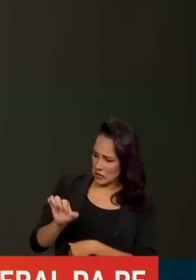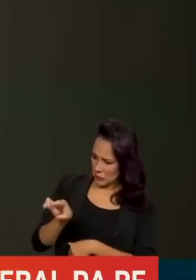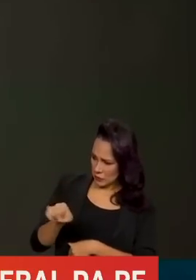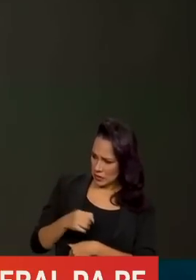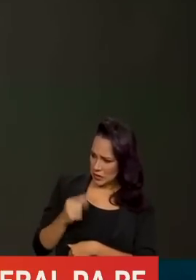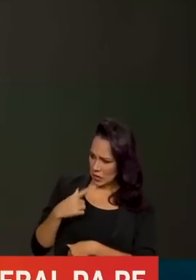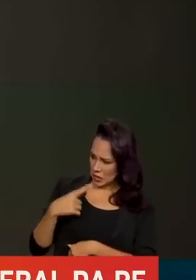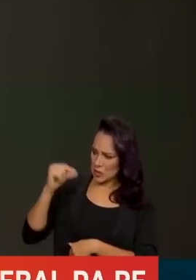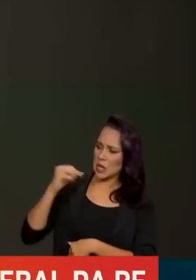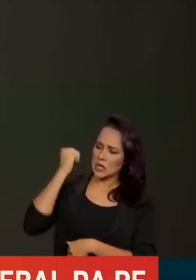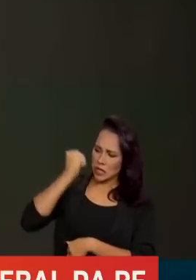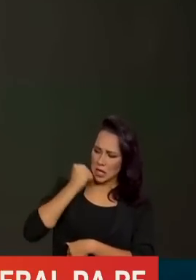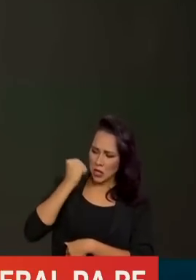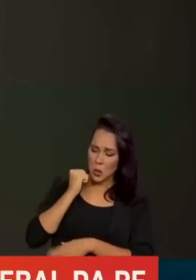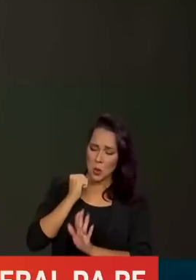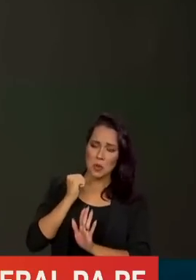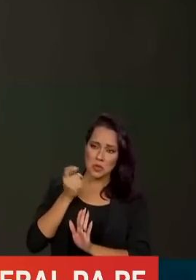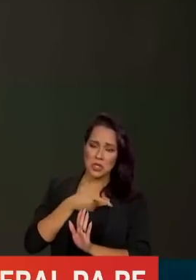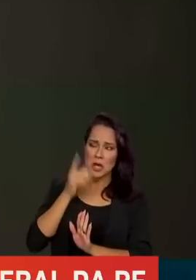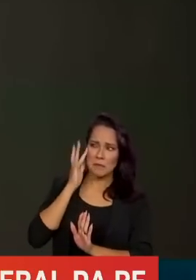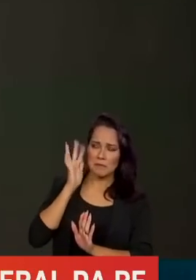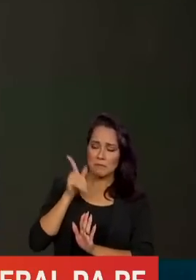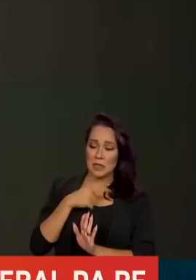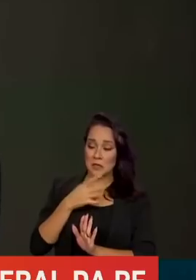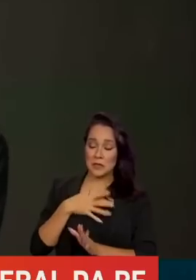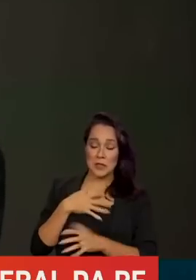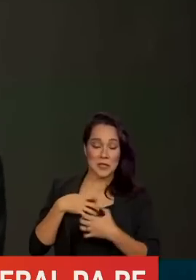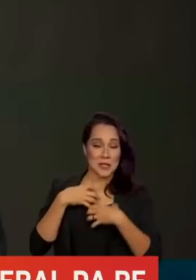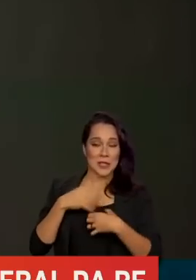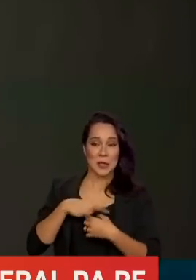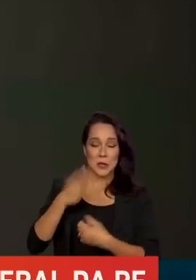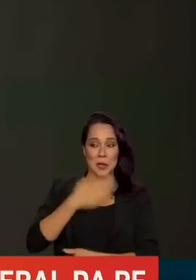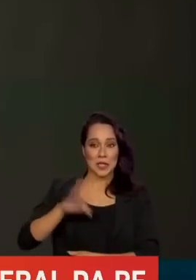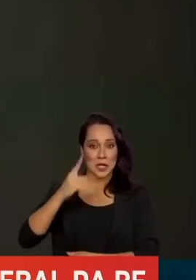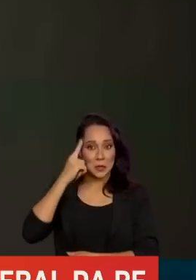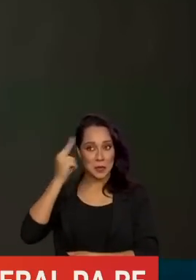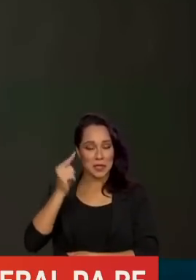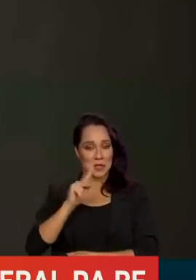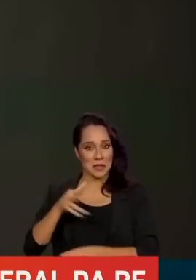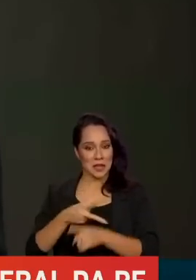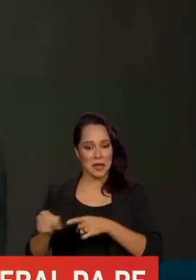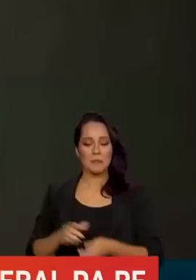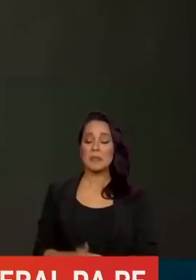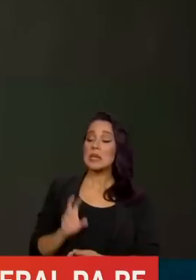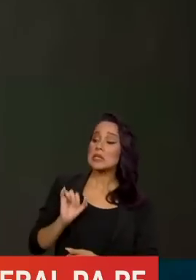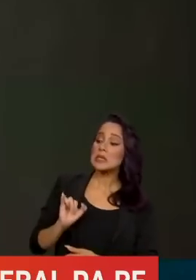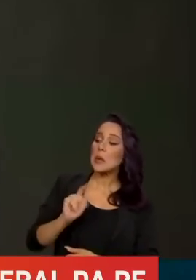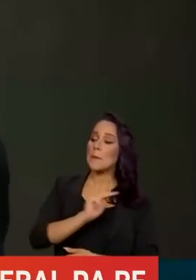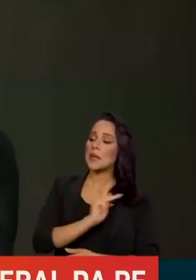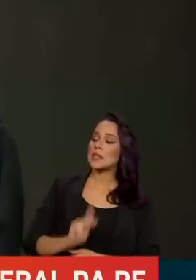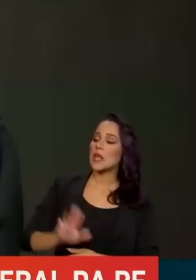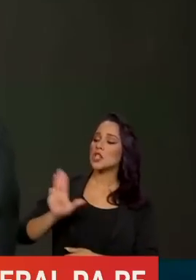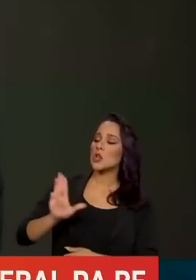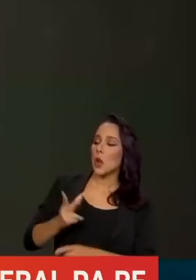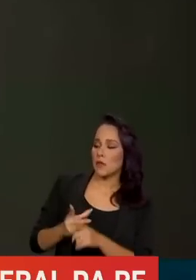você se eleger Senador já me correu um frio na espinha porque todo candidato acha que vai ganhar se o presidente